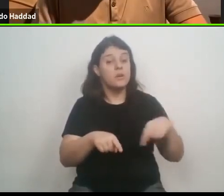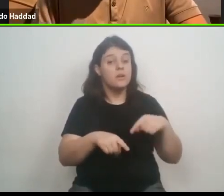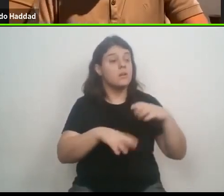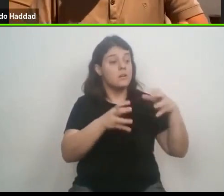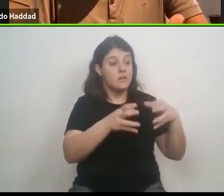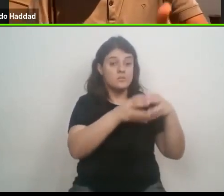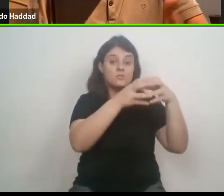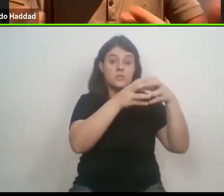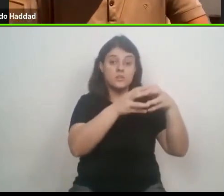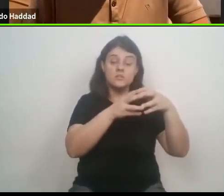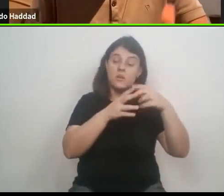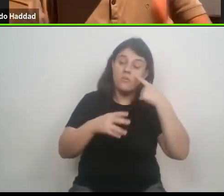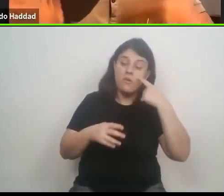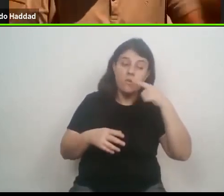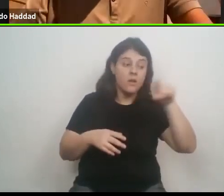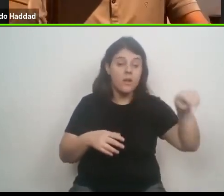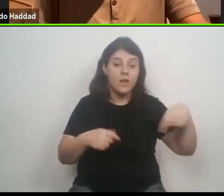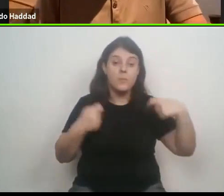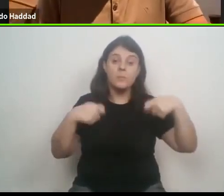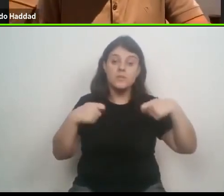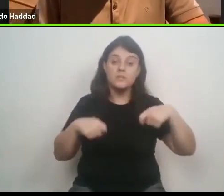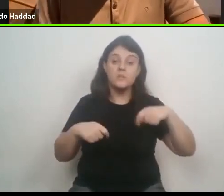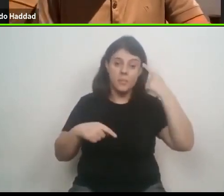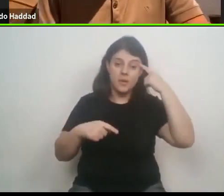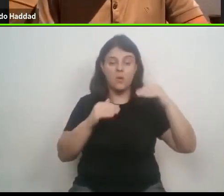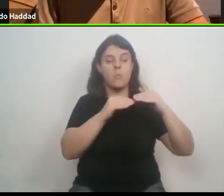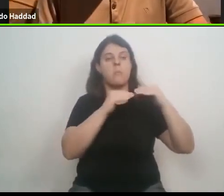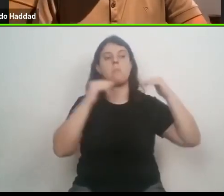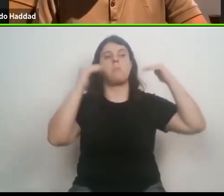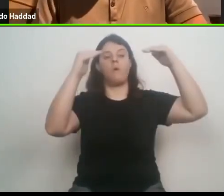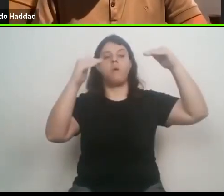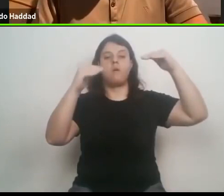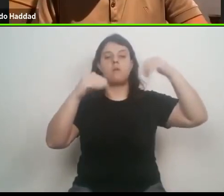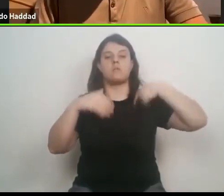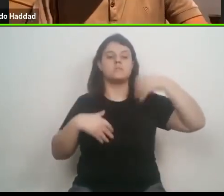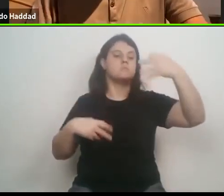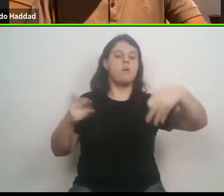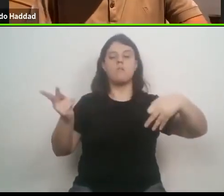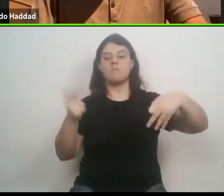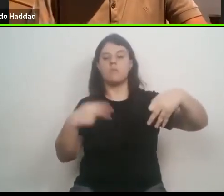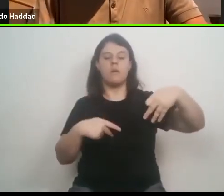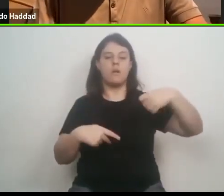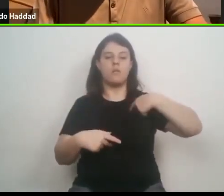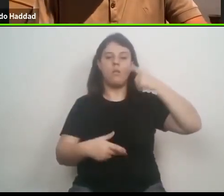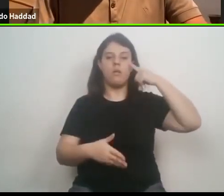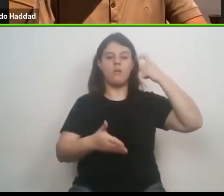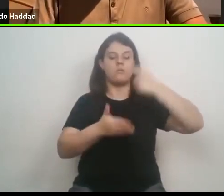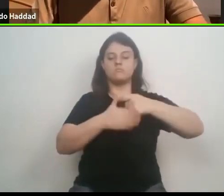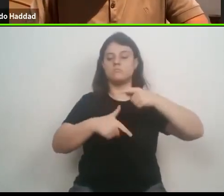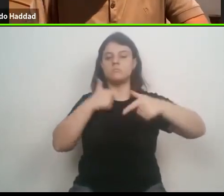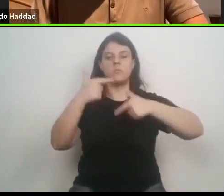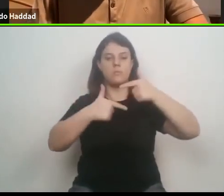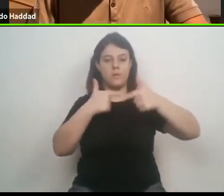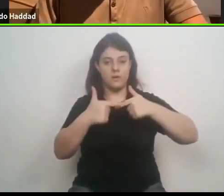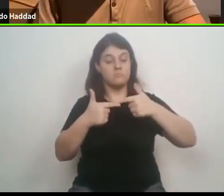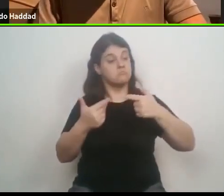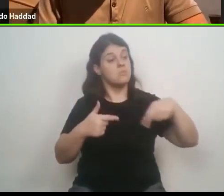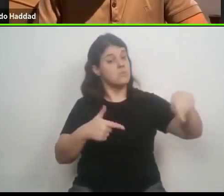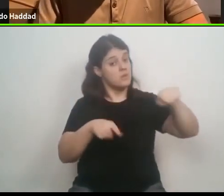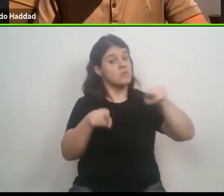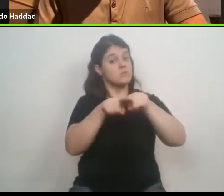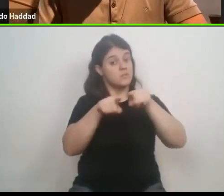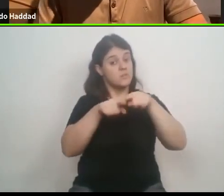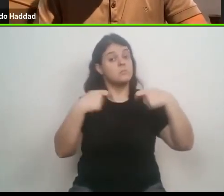checagem, que elas próprias se julgam acima do bem e do mal em relação ao seu trabalho, que deveria também